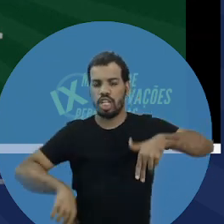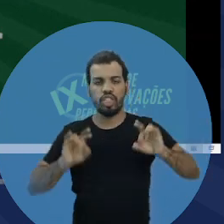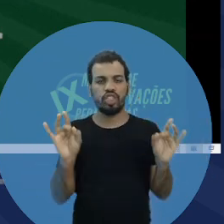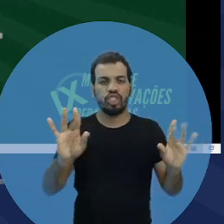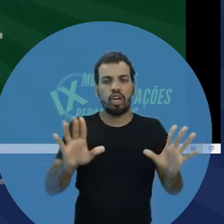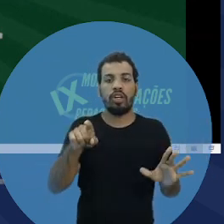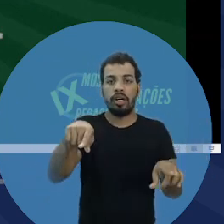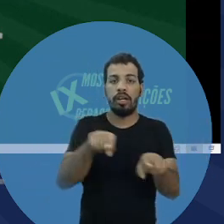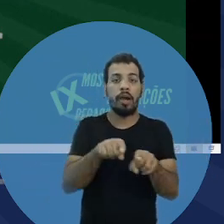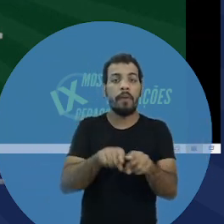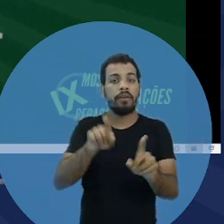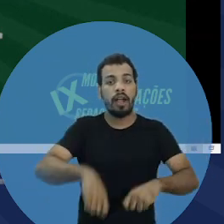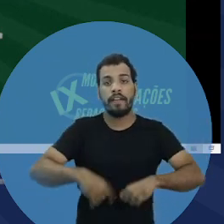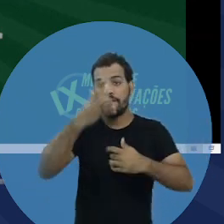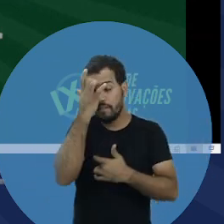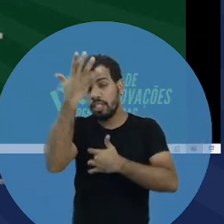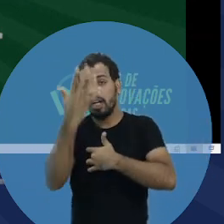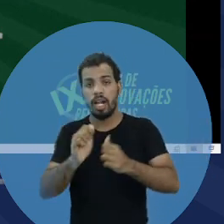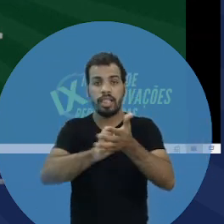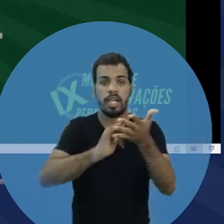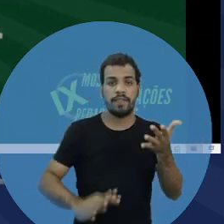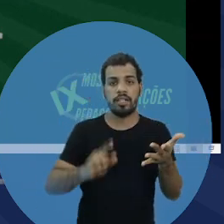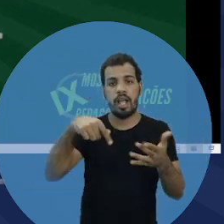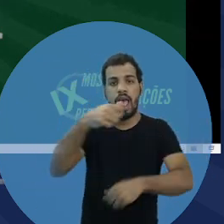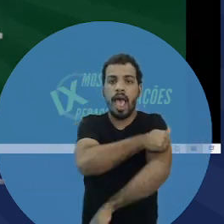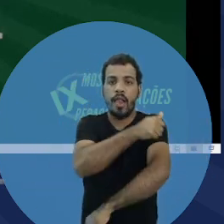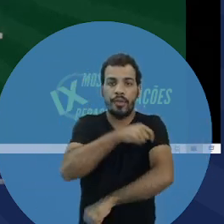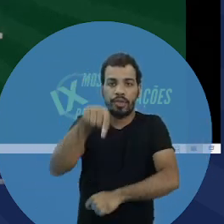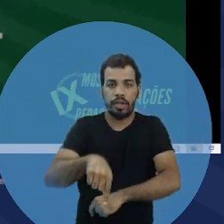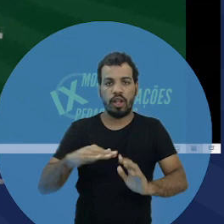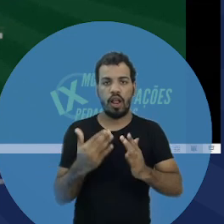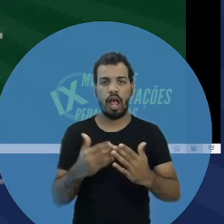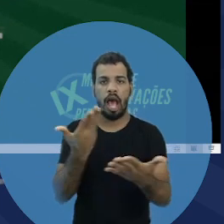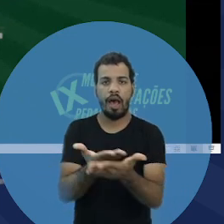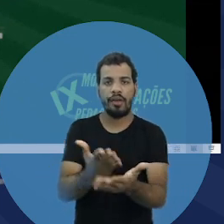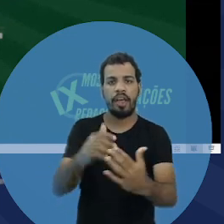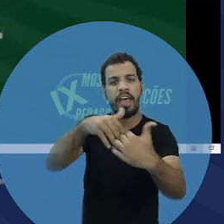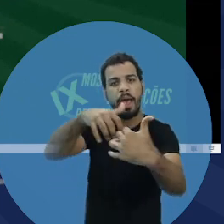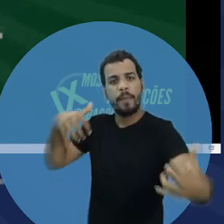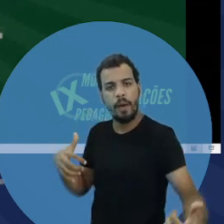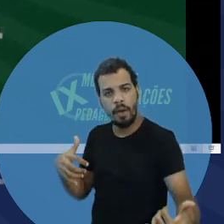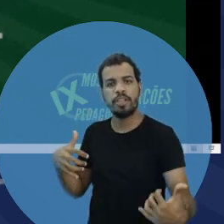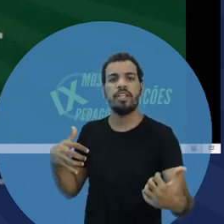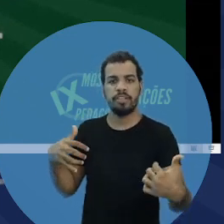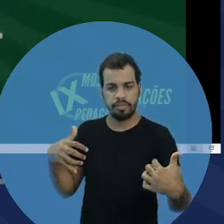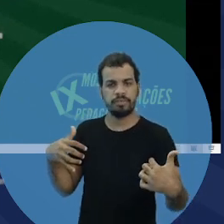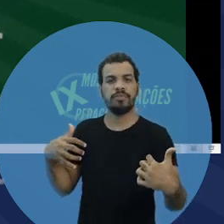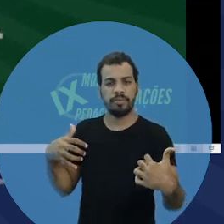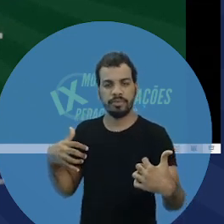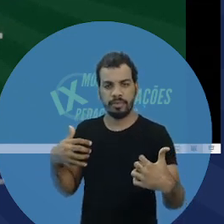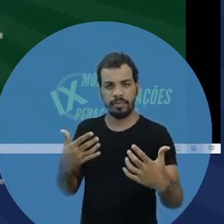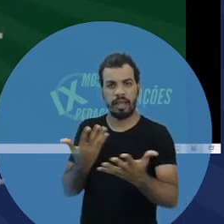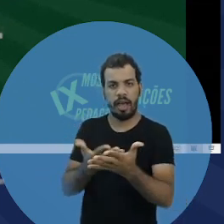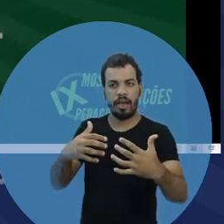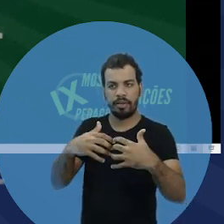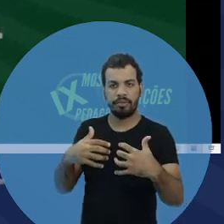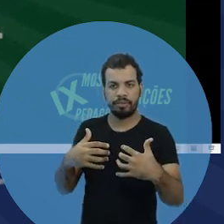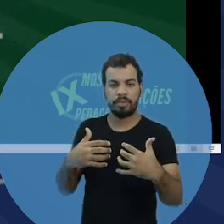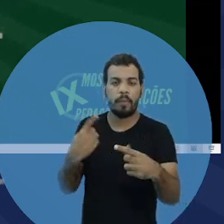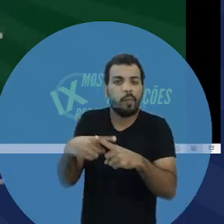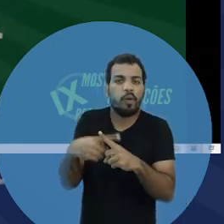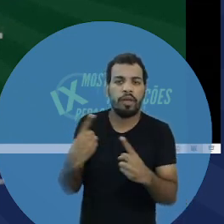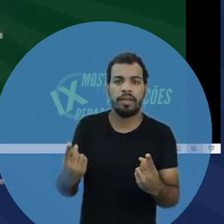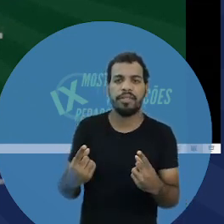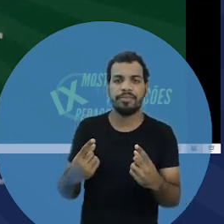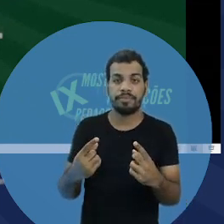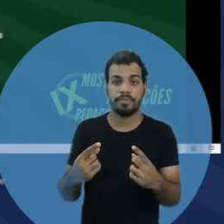facilita também as atividades dos nossos alunos nas aulas remotas, quando estávamos no remoto, porque de casa